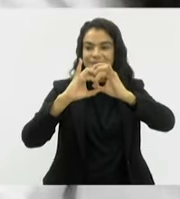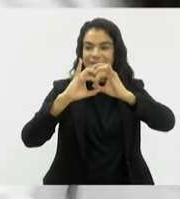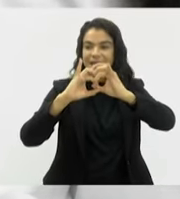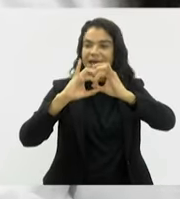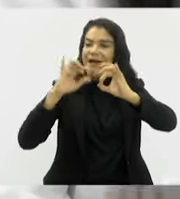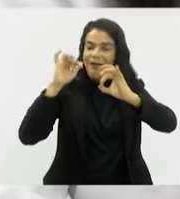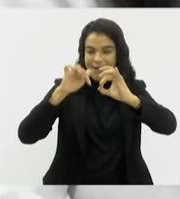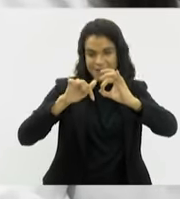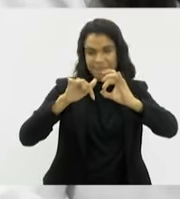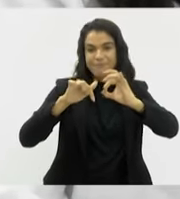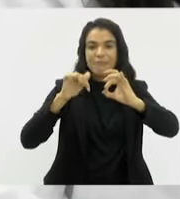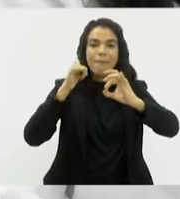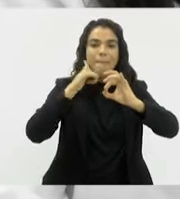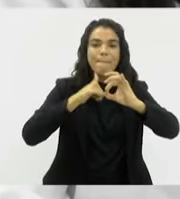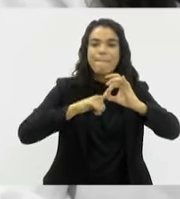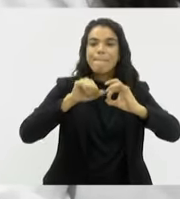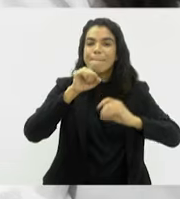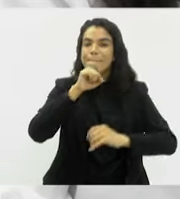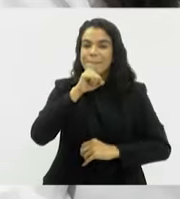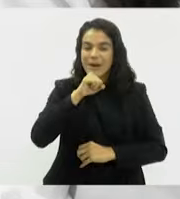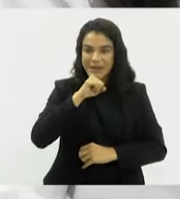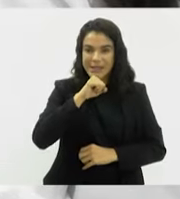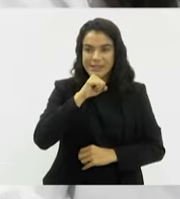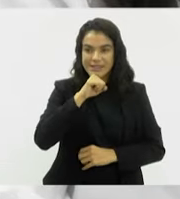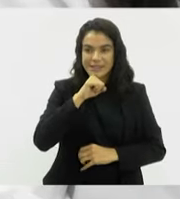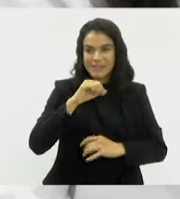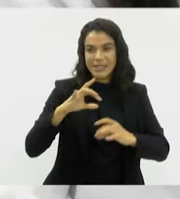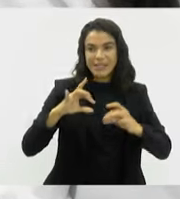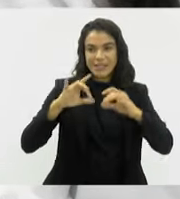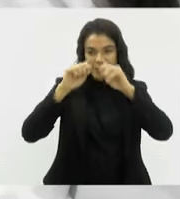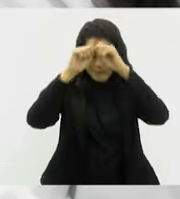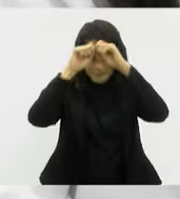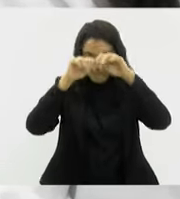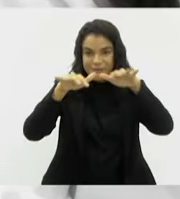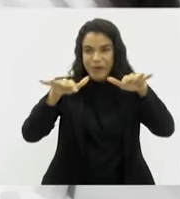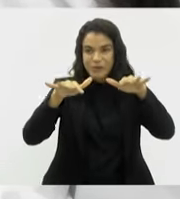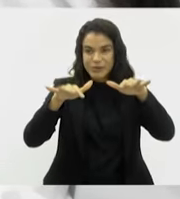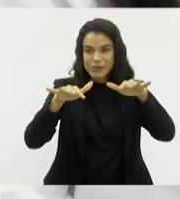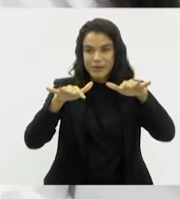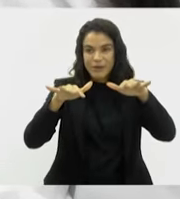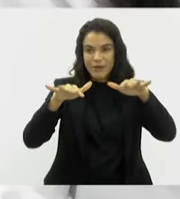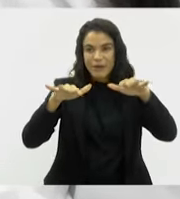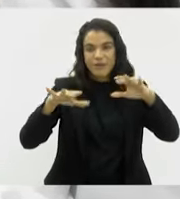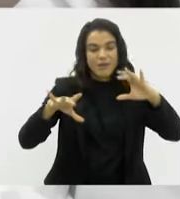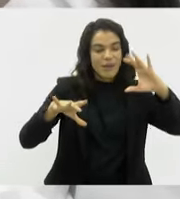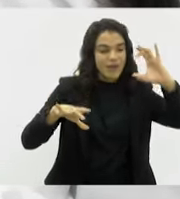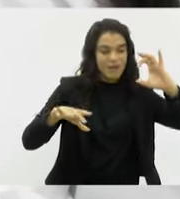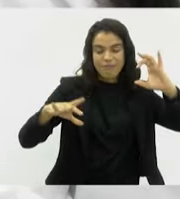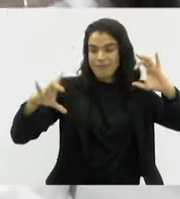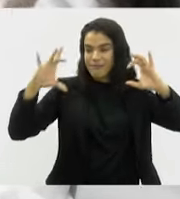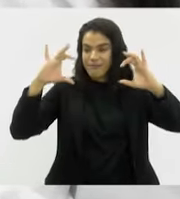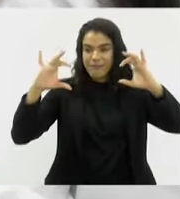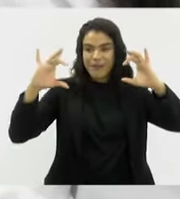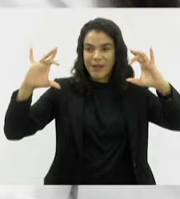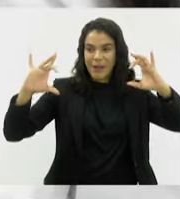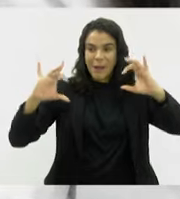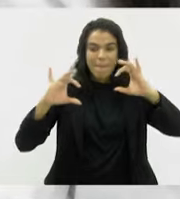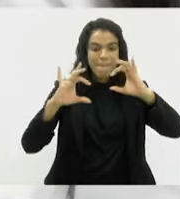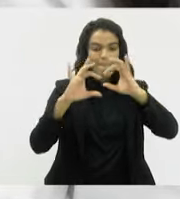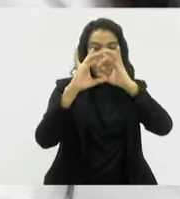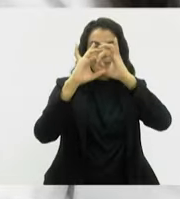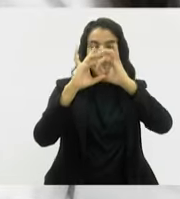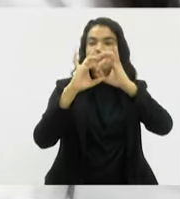interseção é exatamente mães e pessoas dentro do espectro autista. Mas, fora isso, são conjuntos A e conjunto B, são